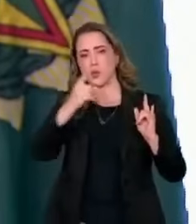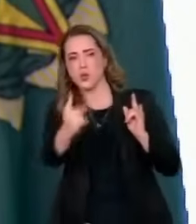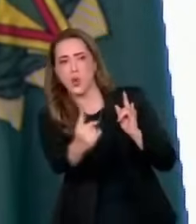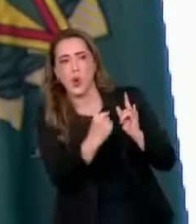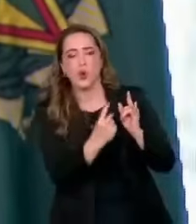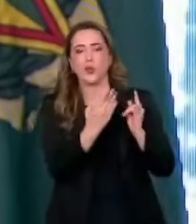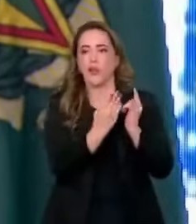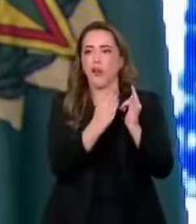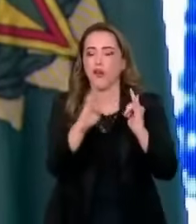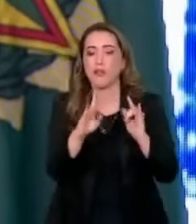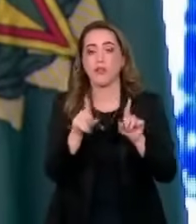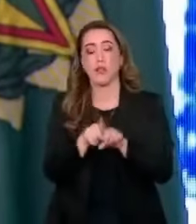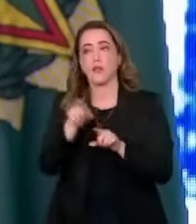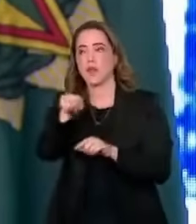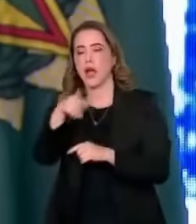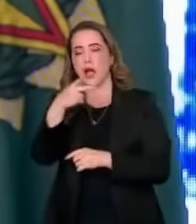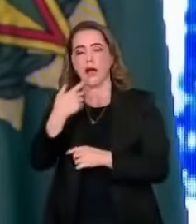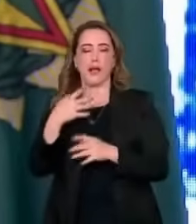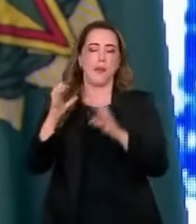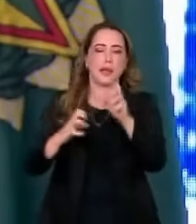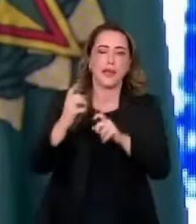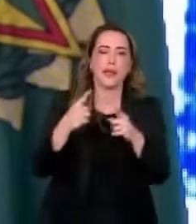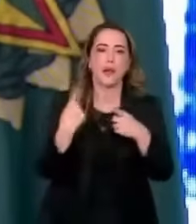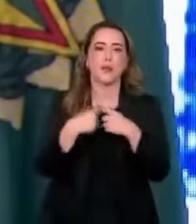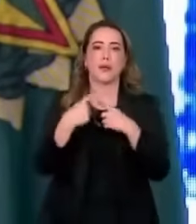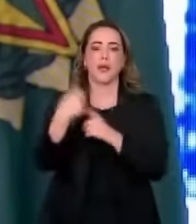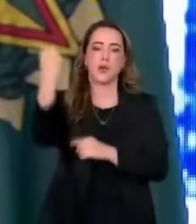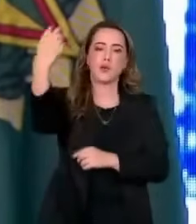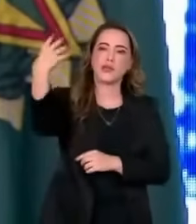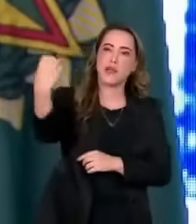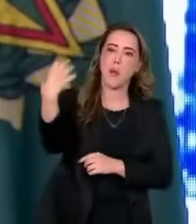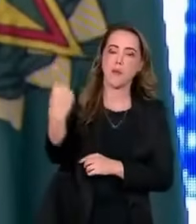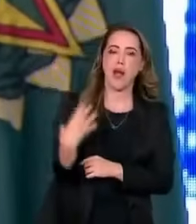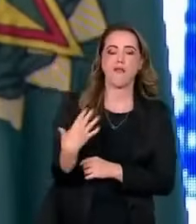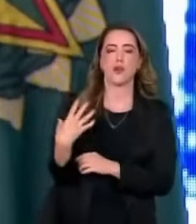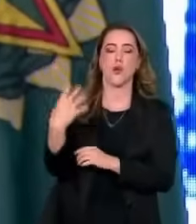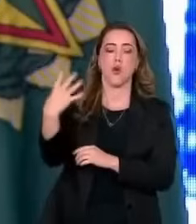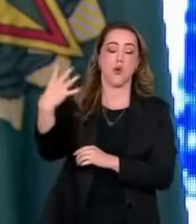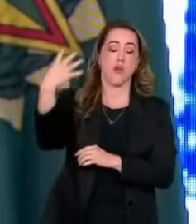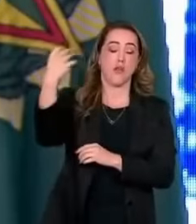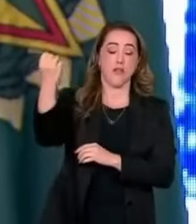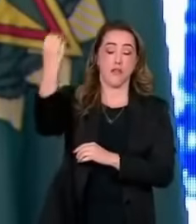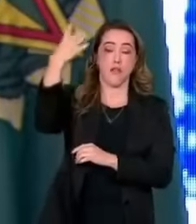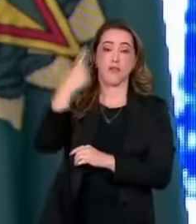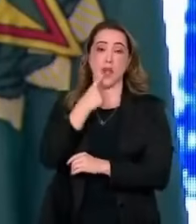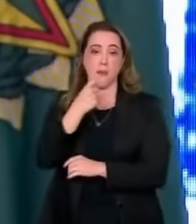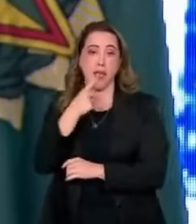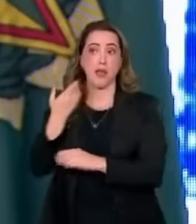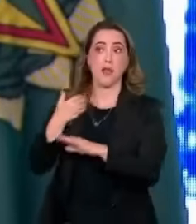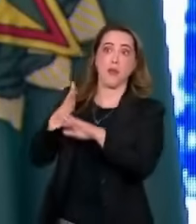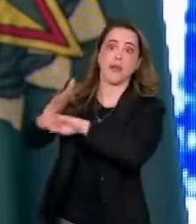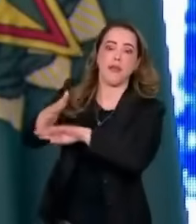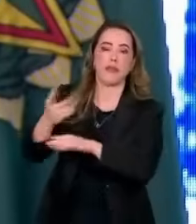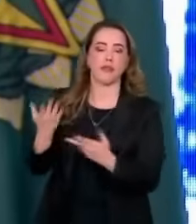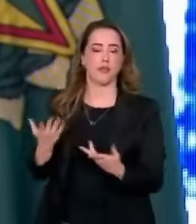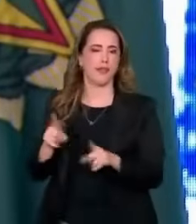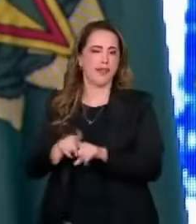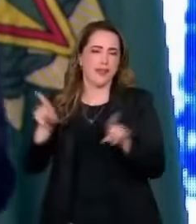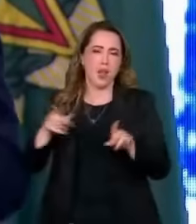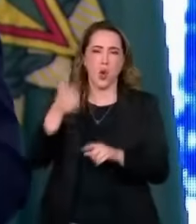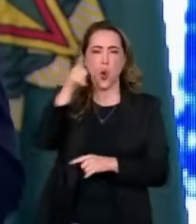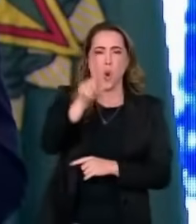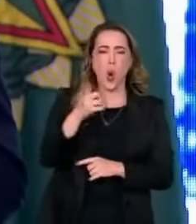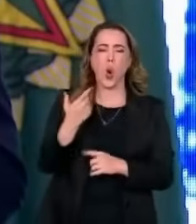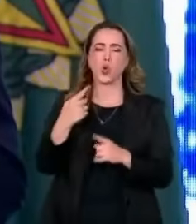brigam porque o semáforo fechou e eu queria passar rápido. As pessoas brigam porque alguém entrou na frente e ele já estava